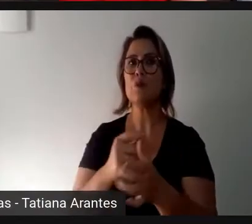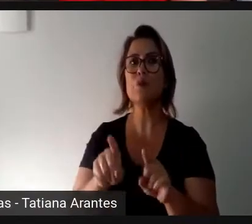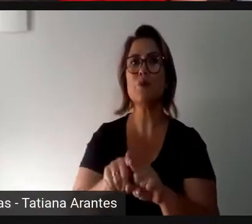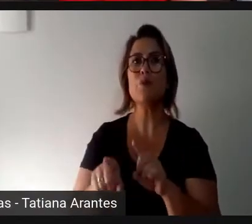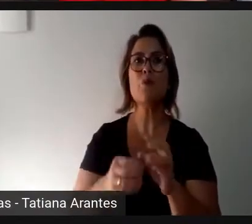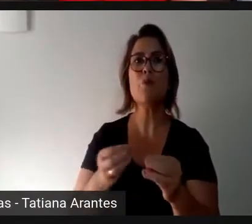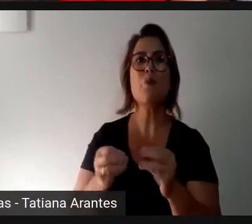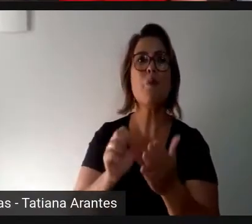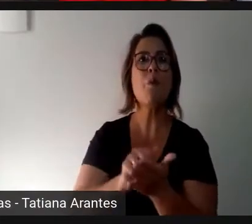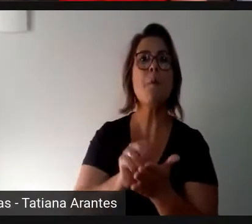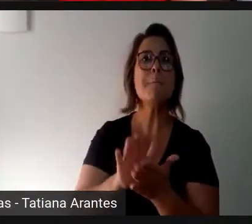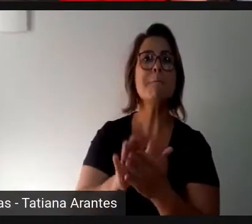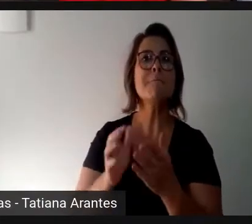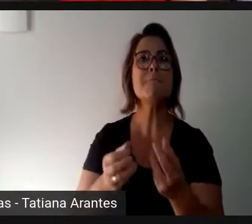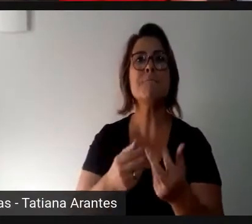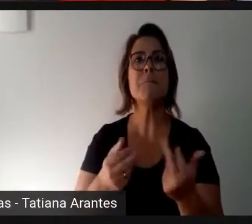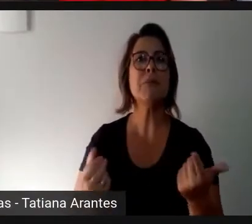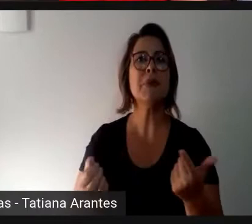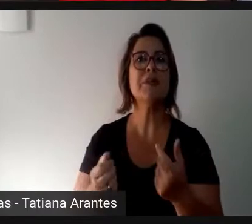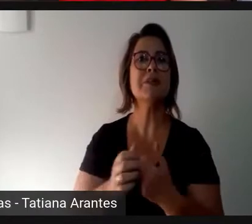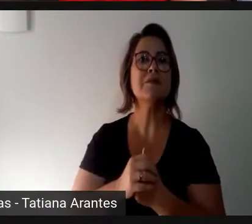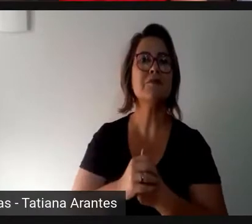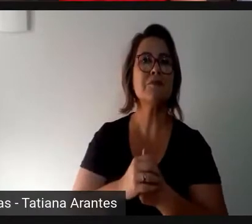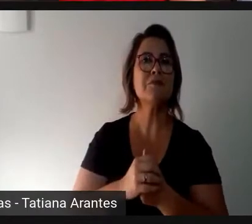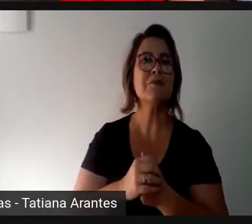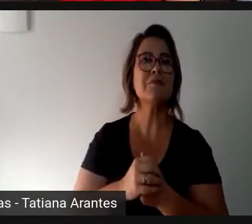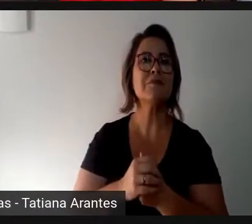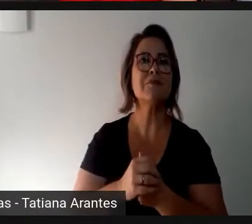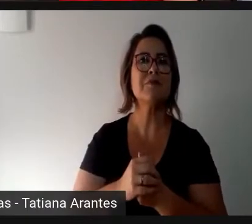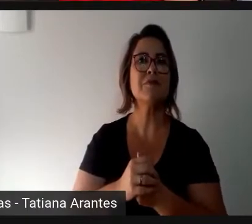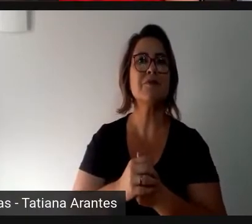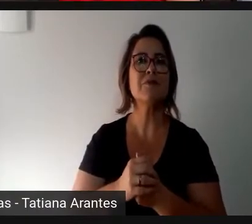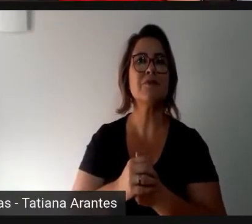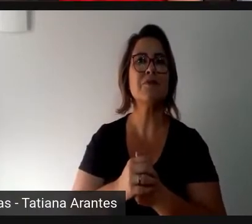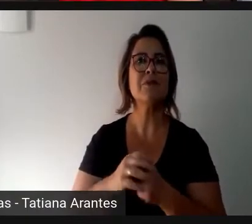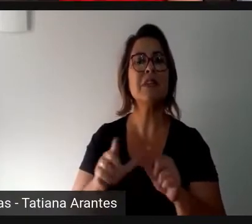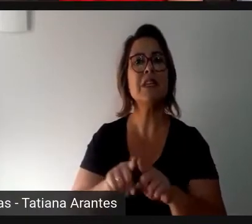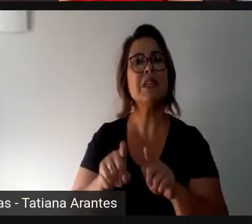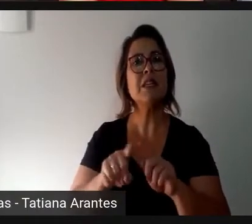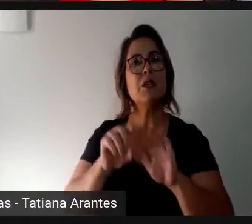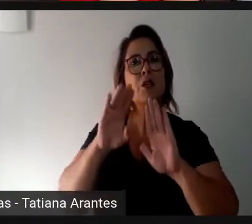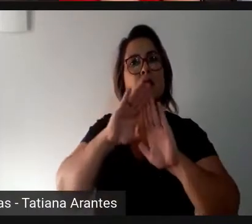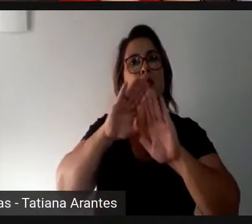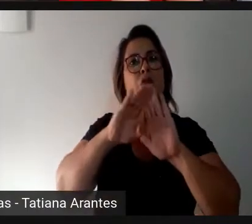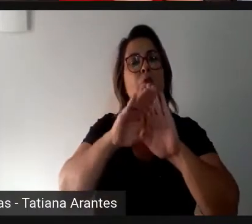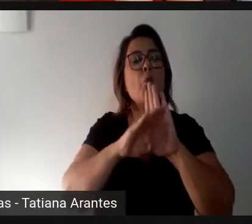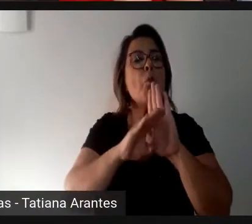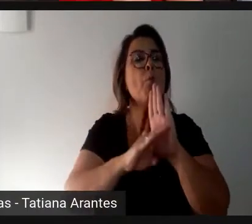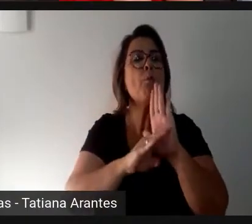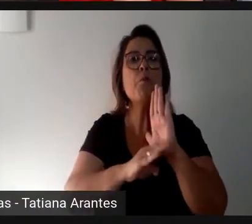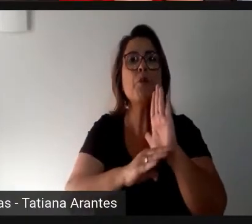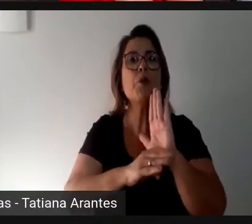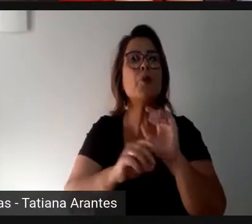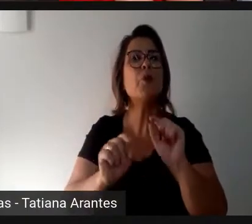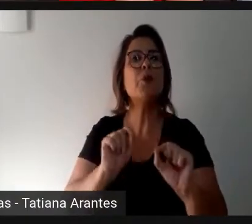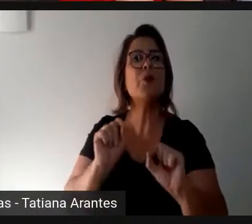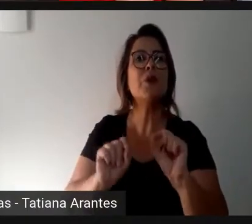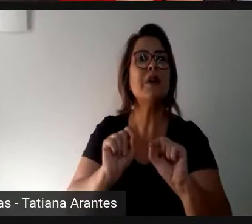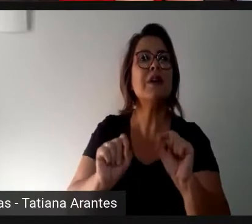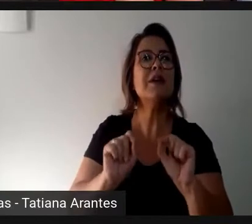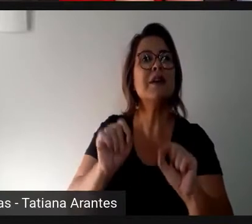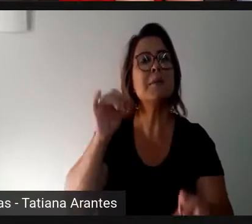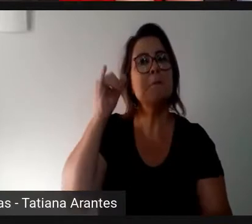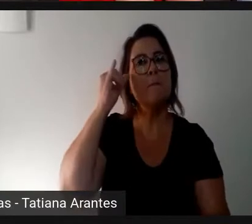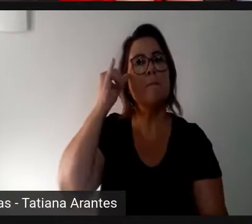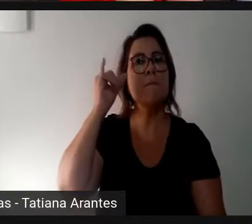ele é equilibrado. Mas ele definiu o programa de integridade como esse programa para evitar,